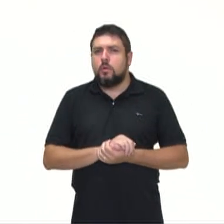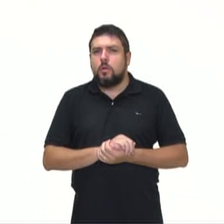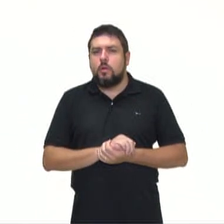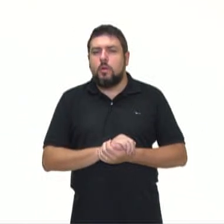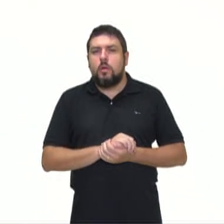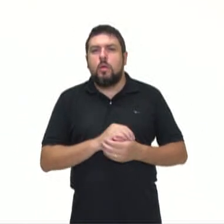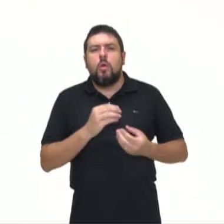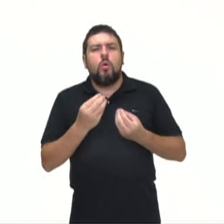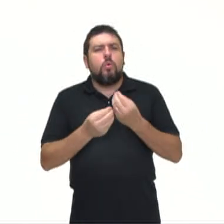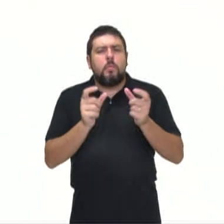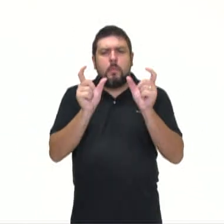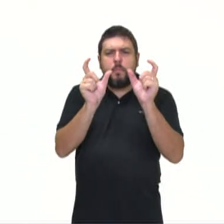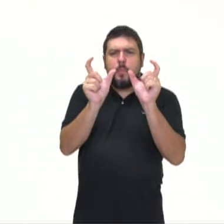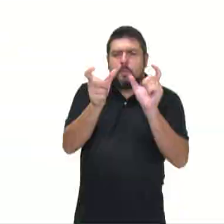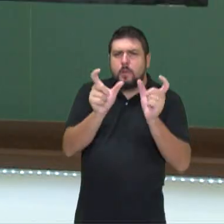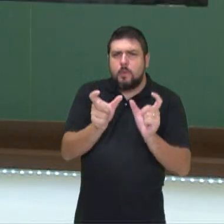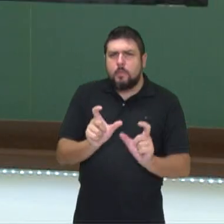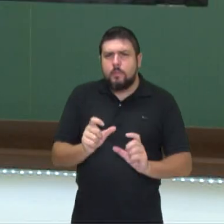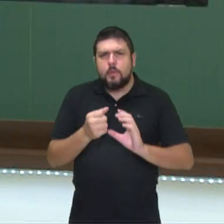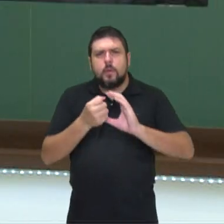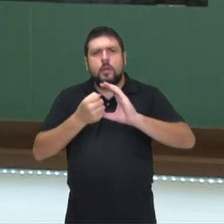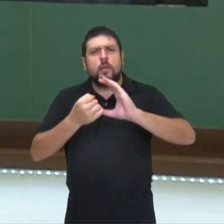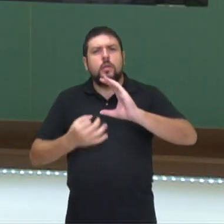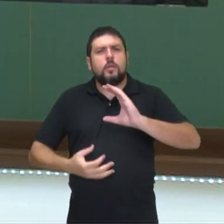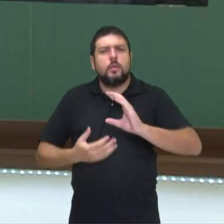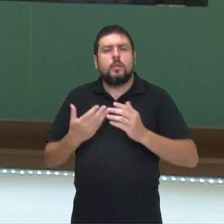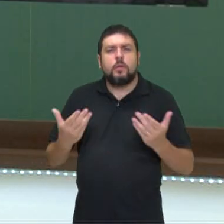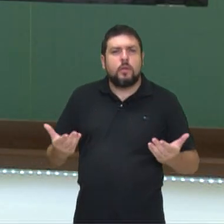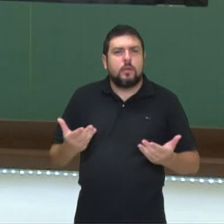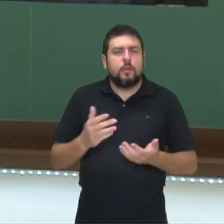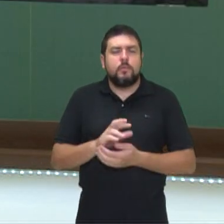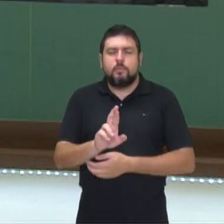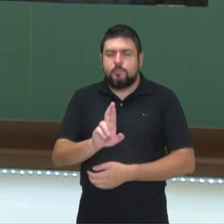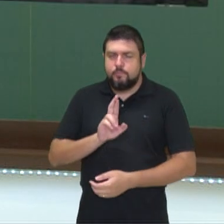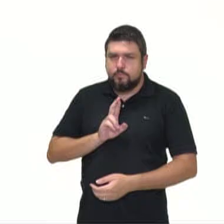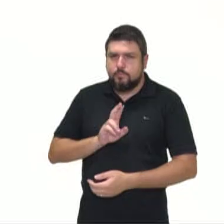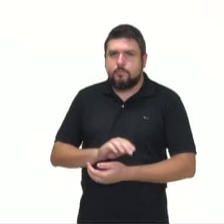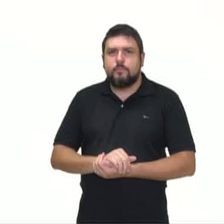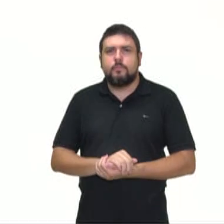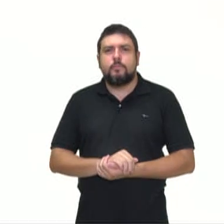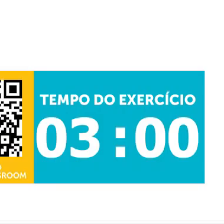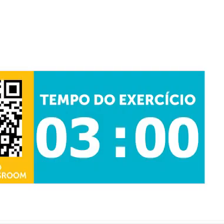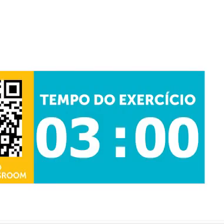esses termos que expressam características? Pode responder.